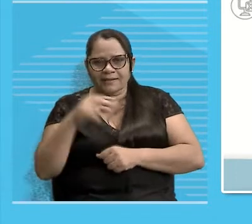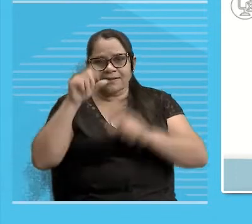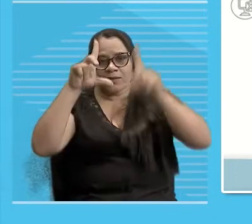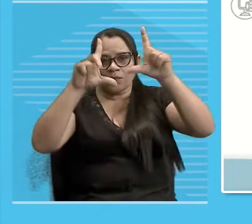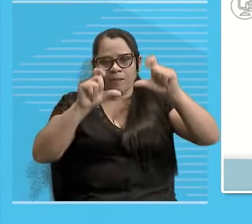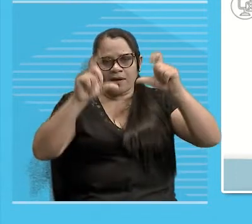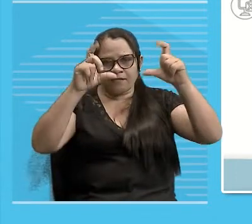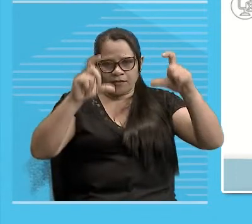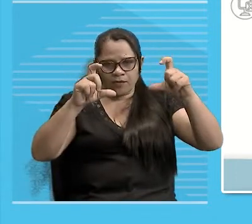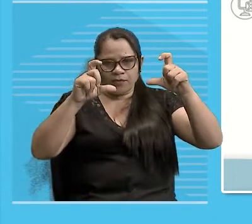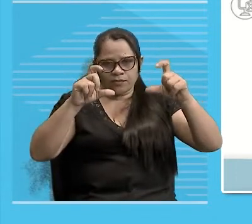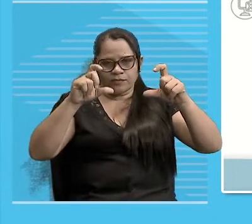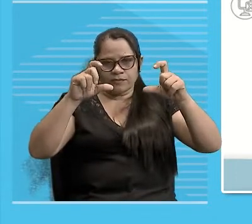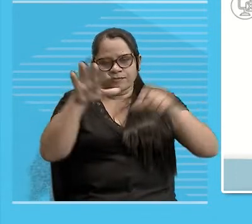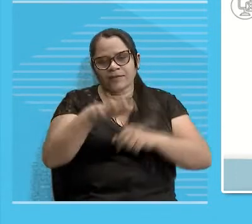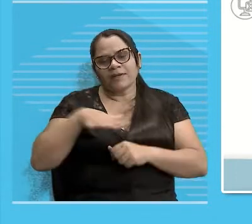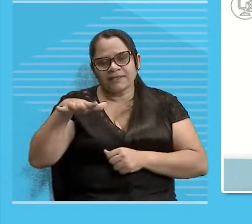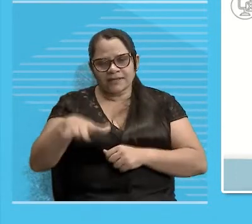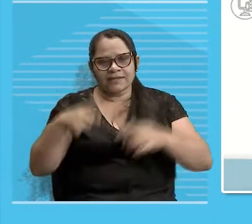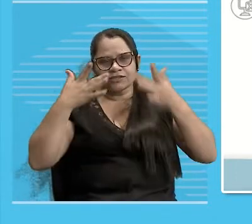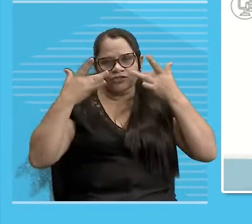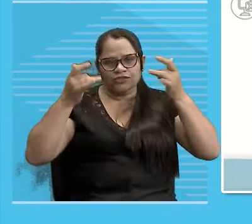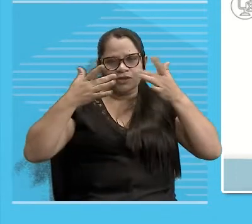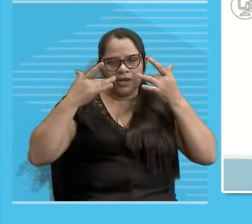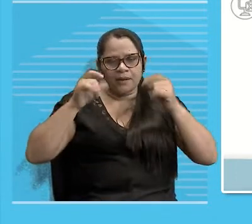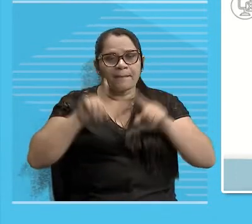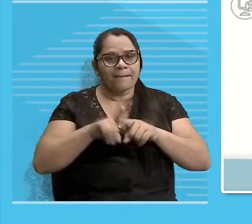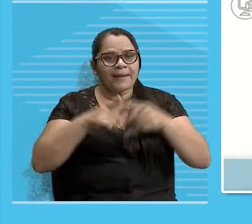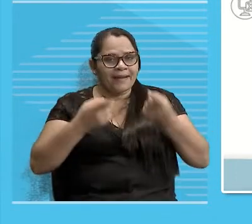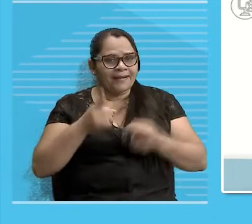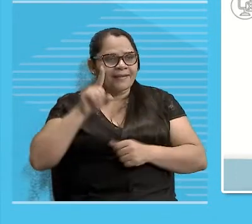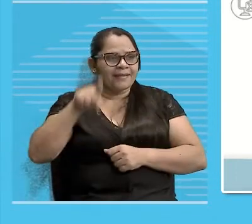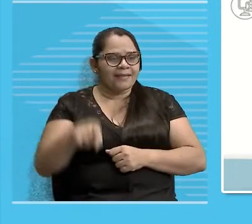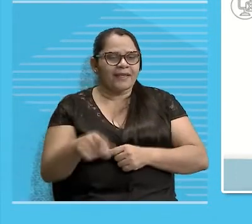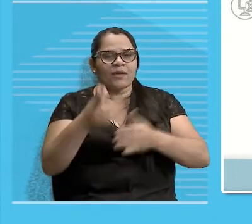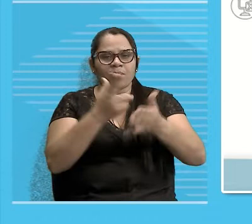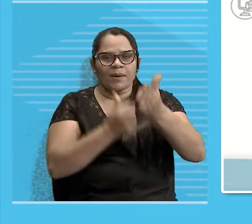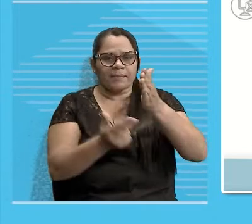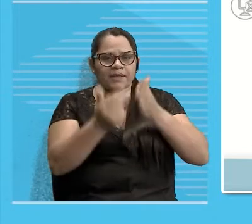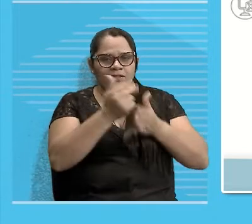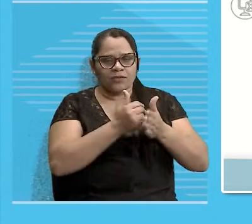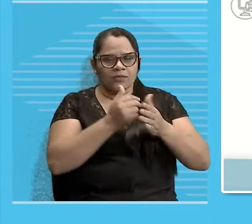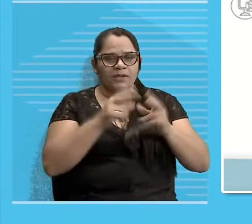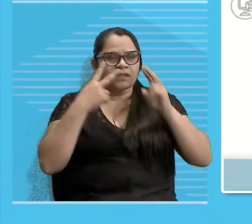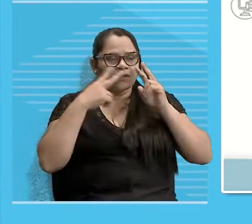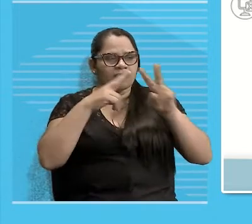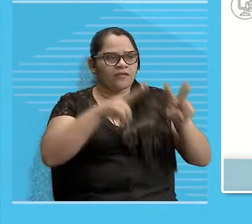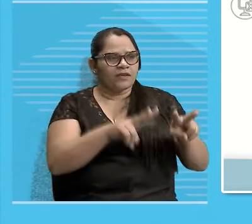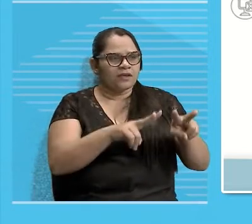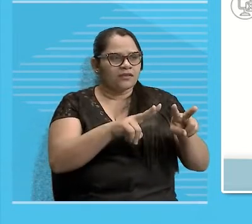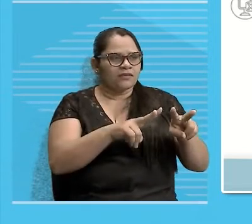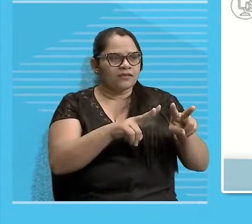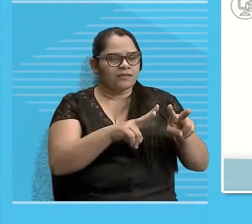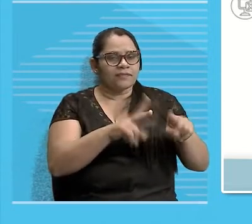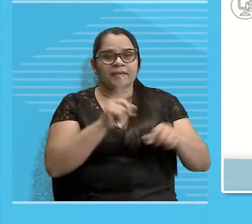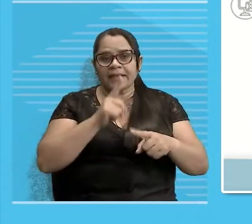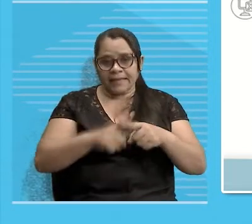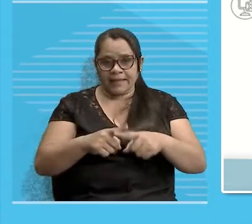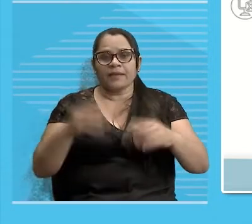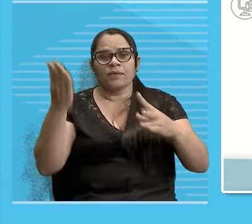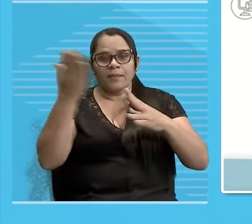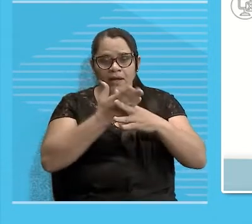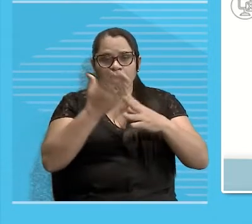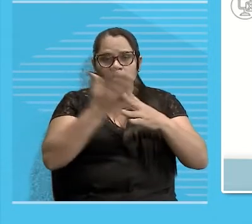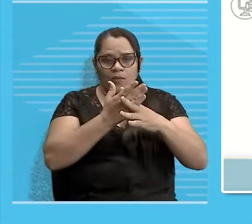fotografia de uma cena de teatro. Mas é uma pintura. Beleza, galera? Então veja que o barroco ele vai trazer a